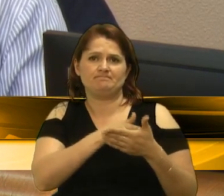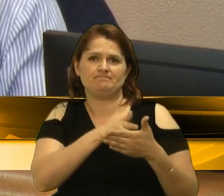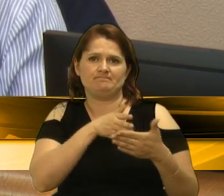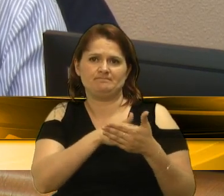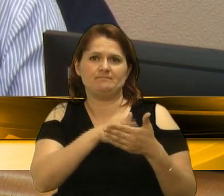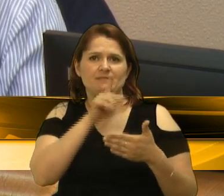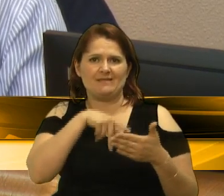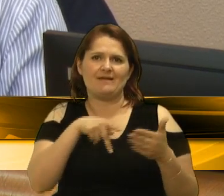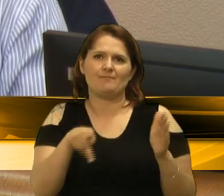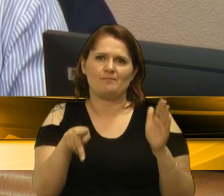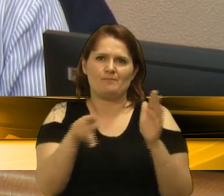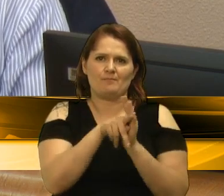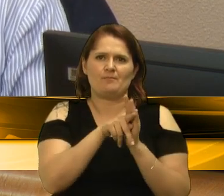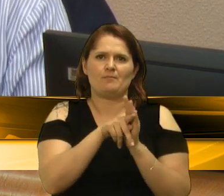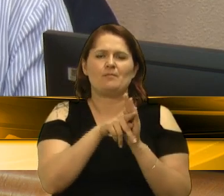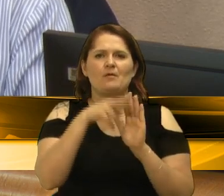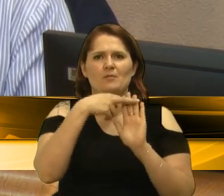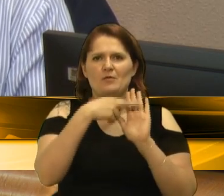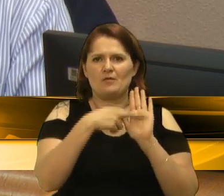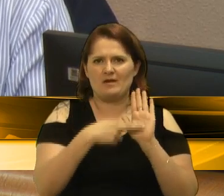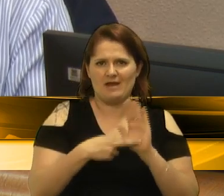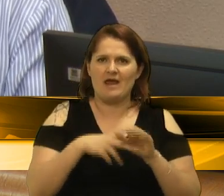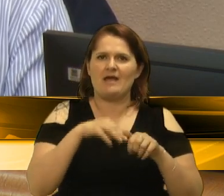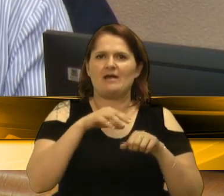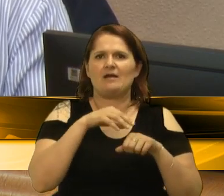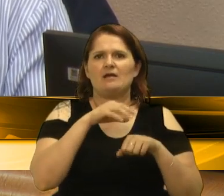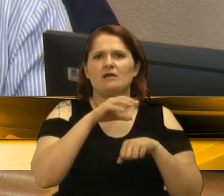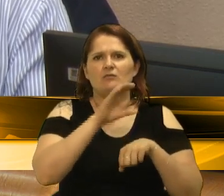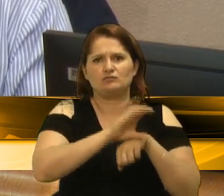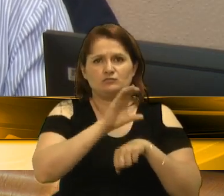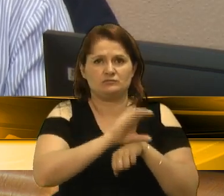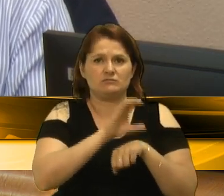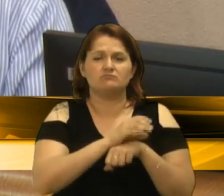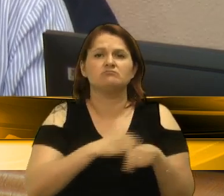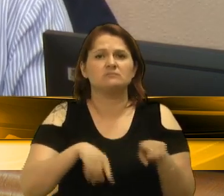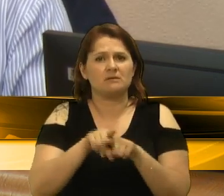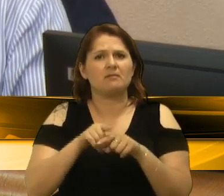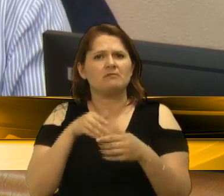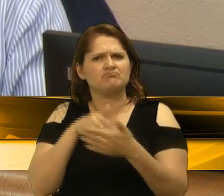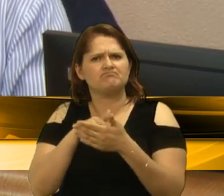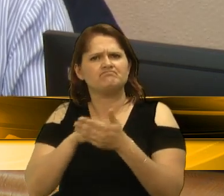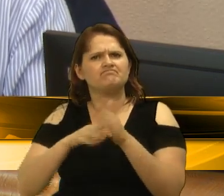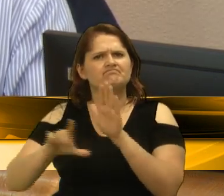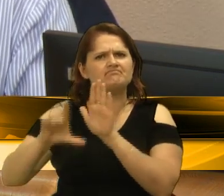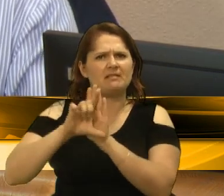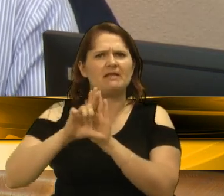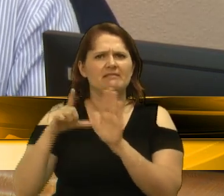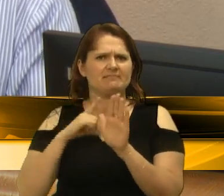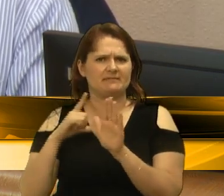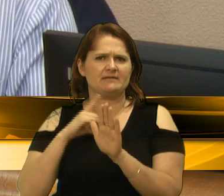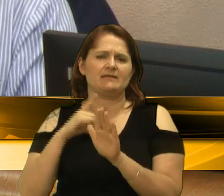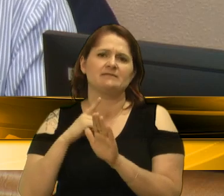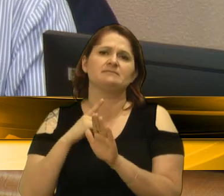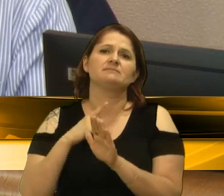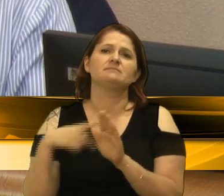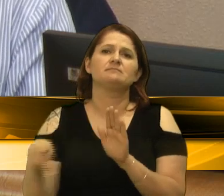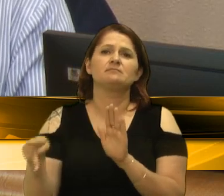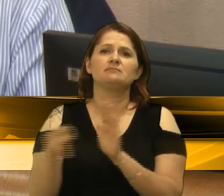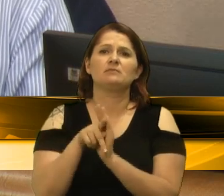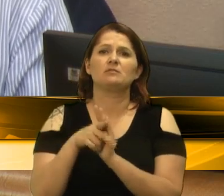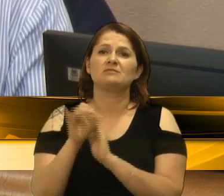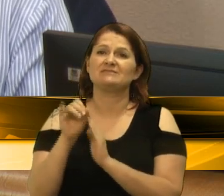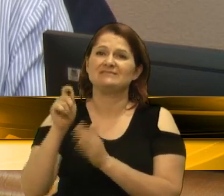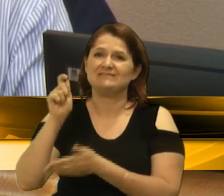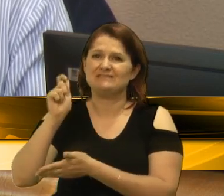aquelas traçadas pelas próprias normas constitucionais, e restrições estabelecidas por lei mediante